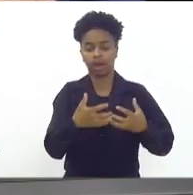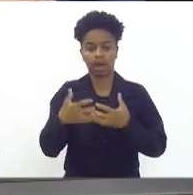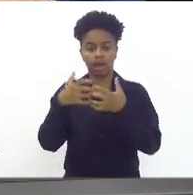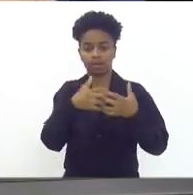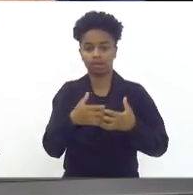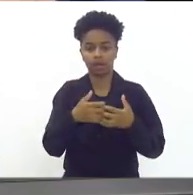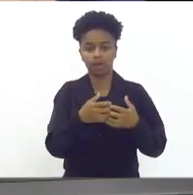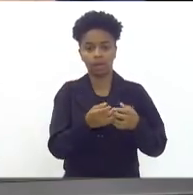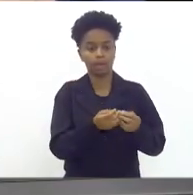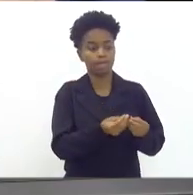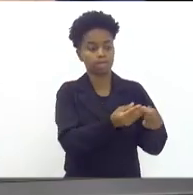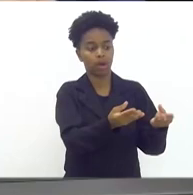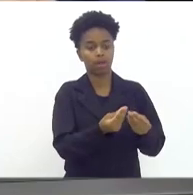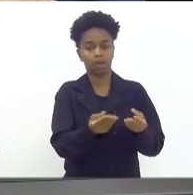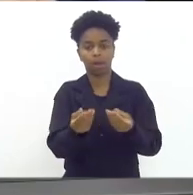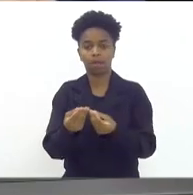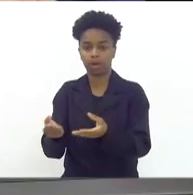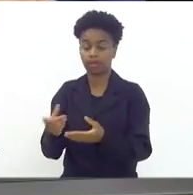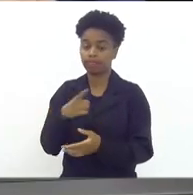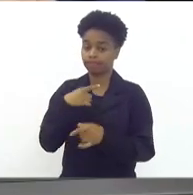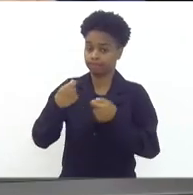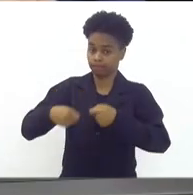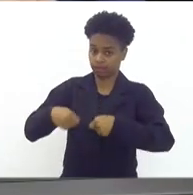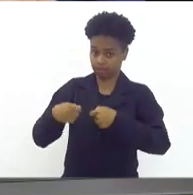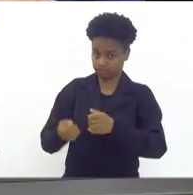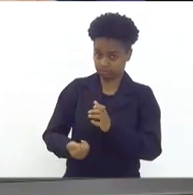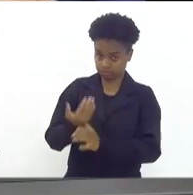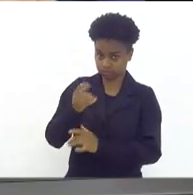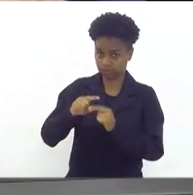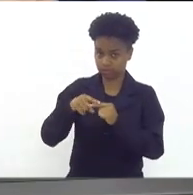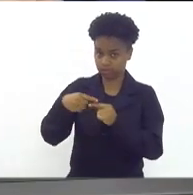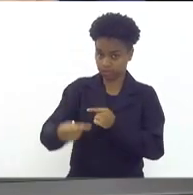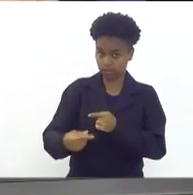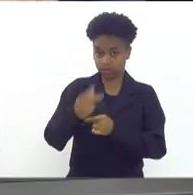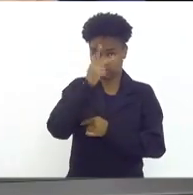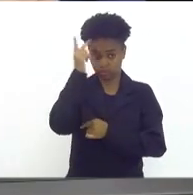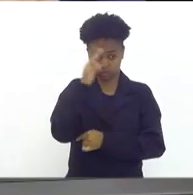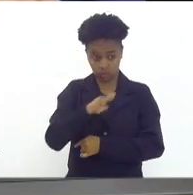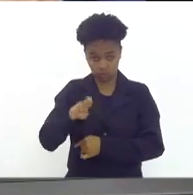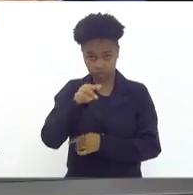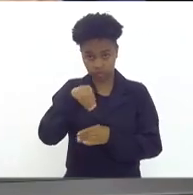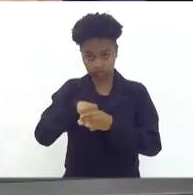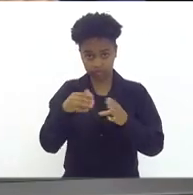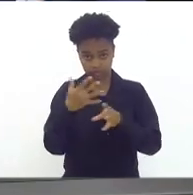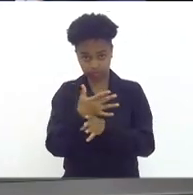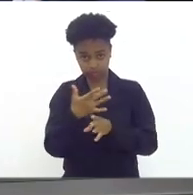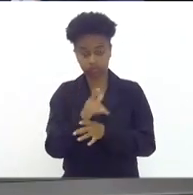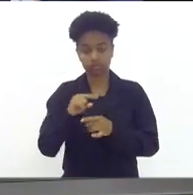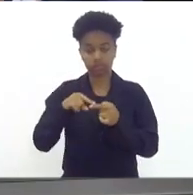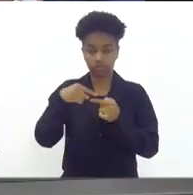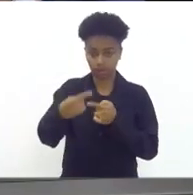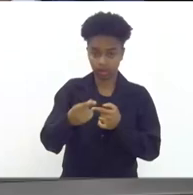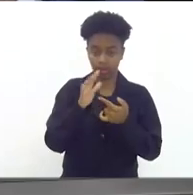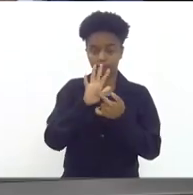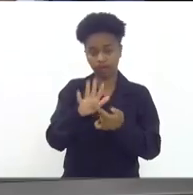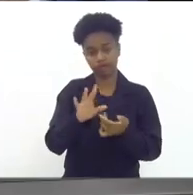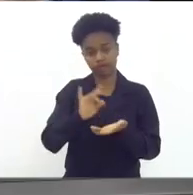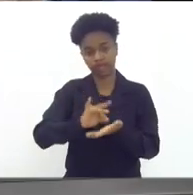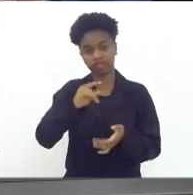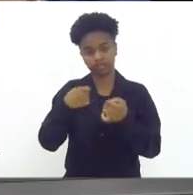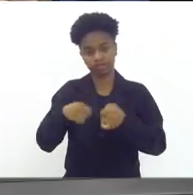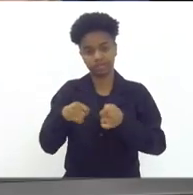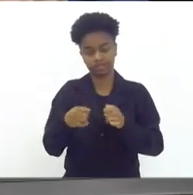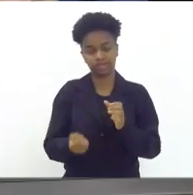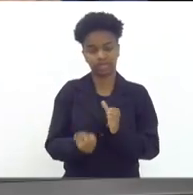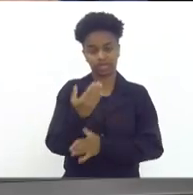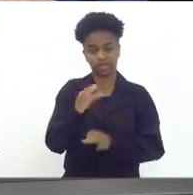isso gera uma demanda lá e você chega um um determinado consumo na cidade em que isso justifica a implantação de